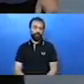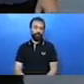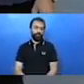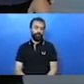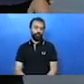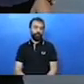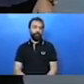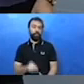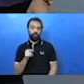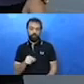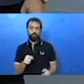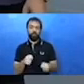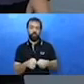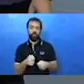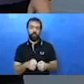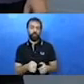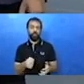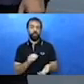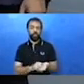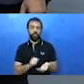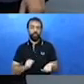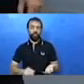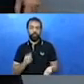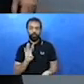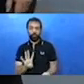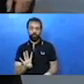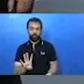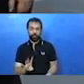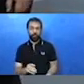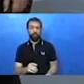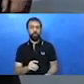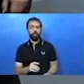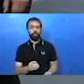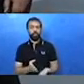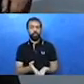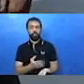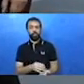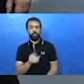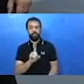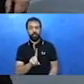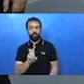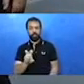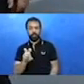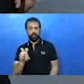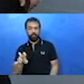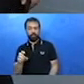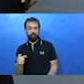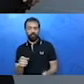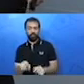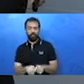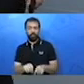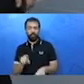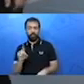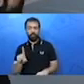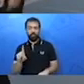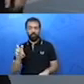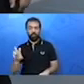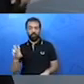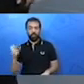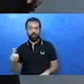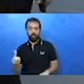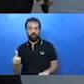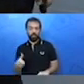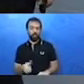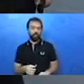ter que fazer o exercício 4 da página 155 e 156, os exercícios 1 e 2 da